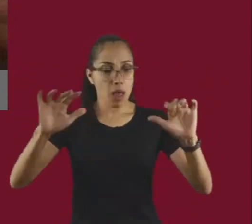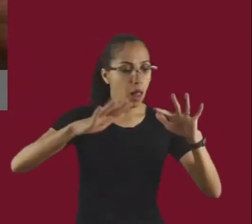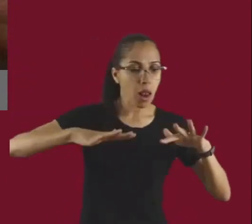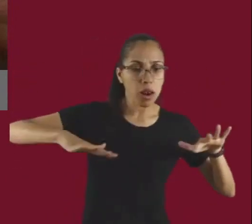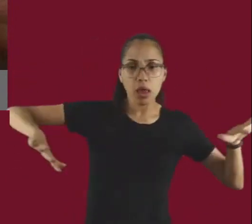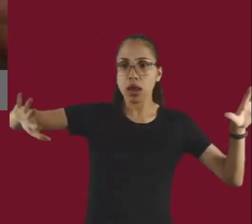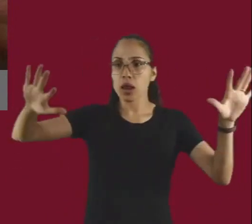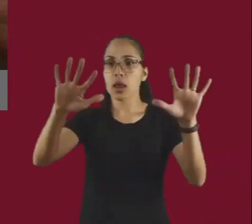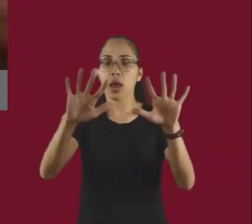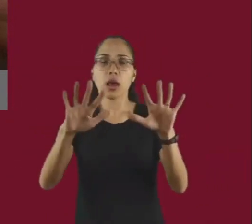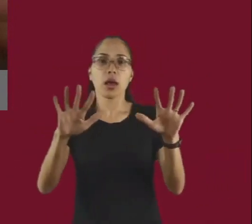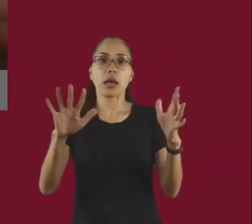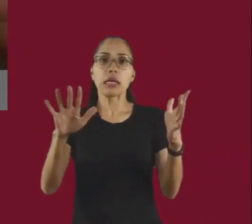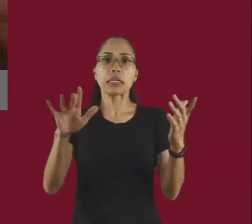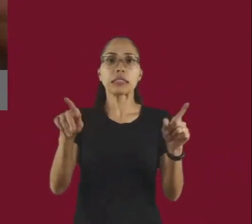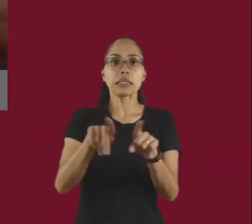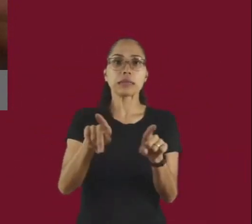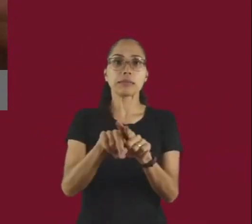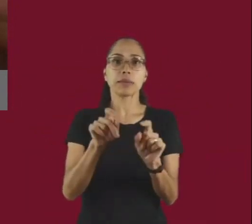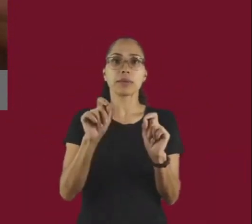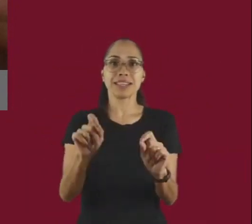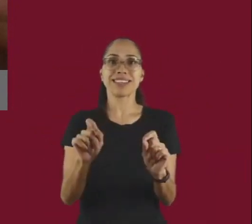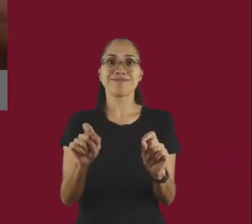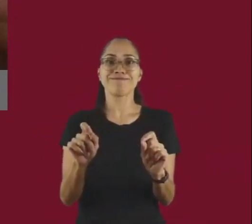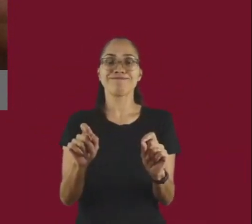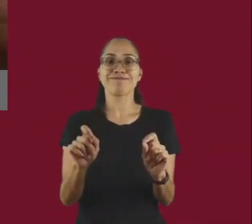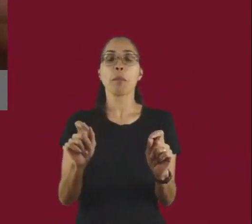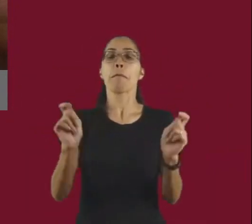de possibilidade de extinção.